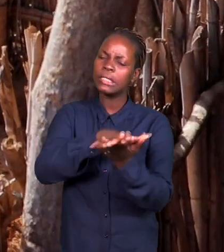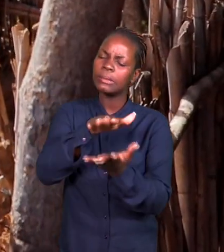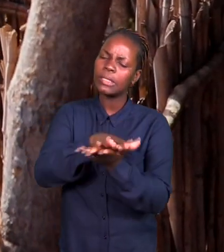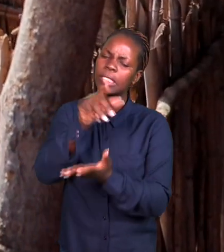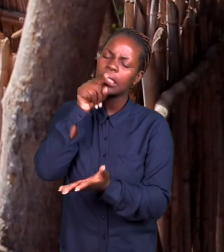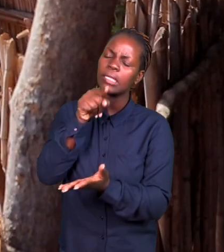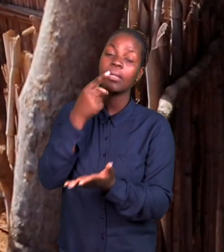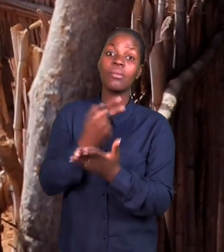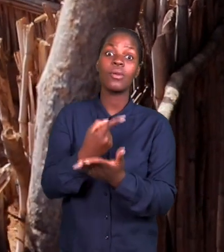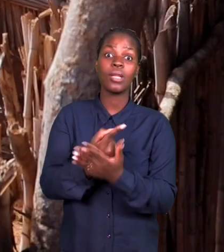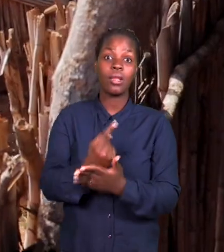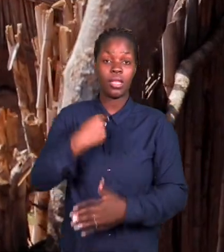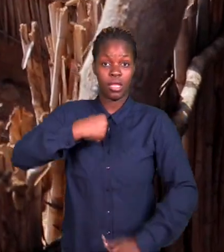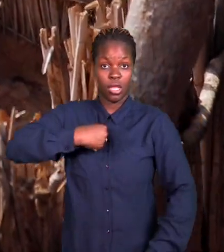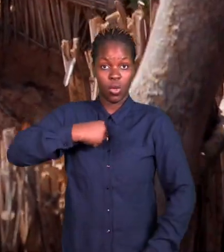bem.